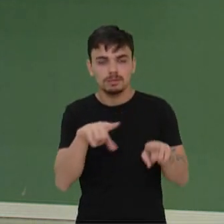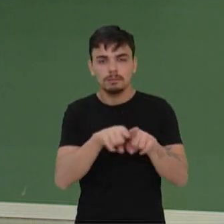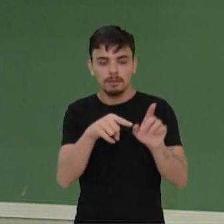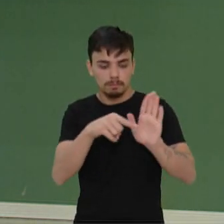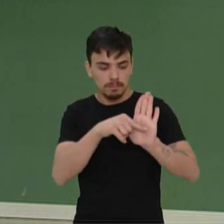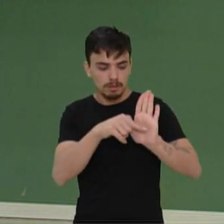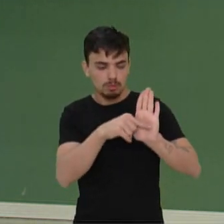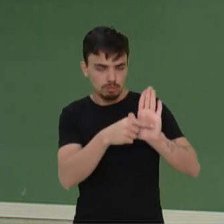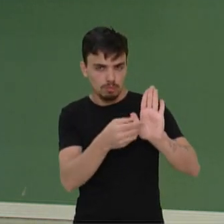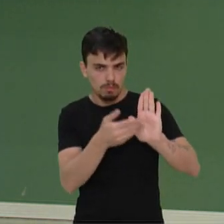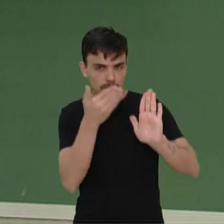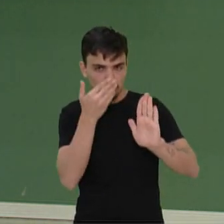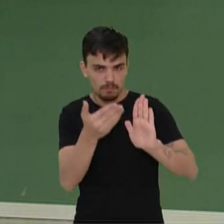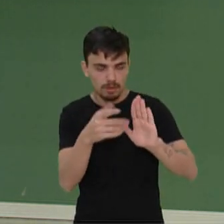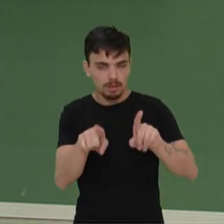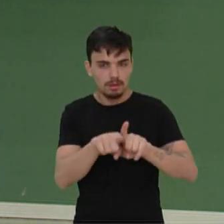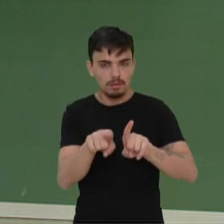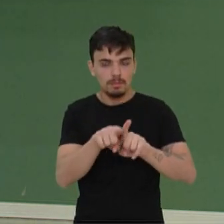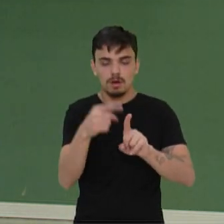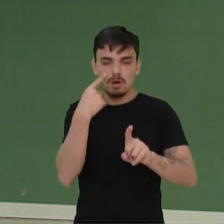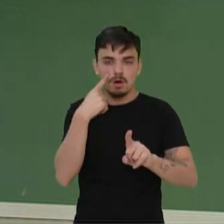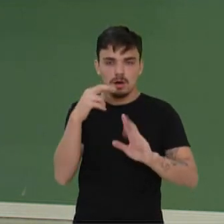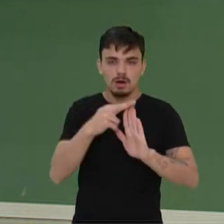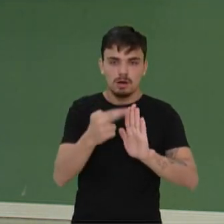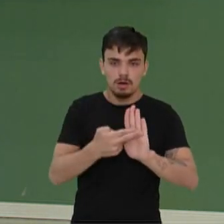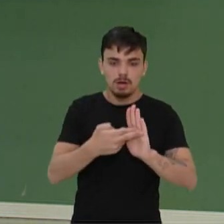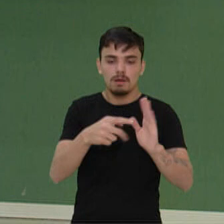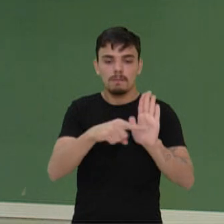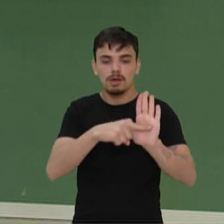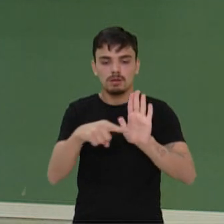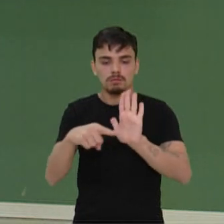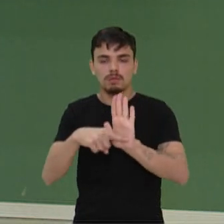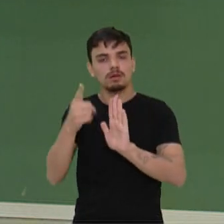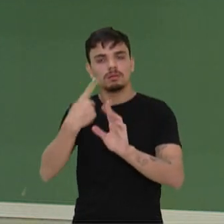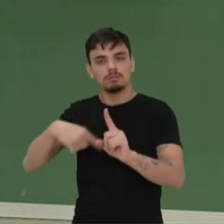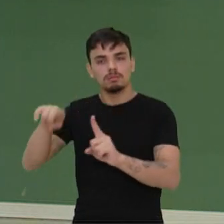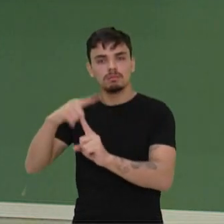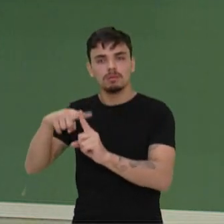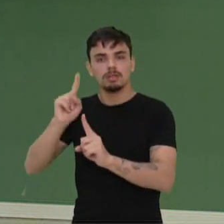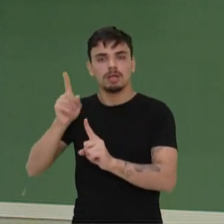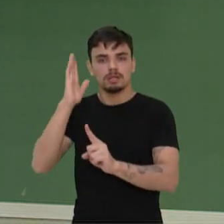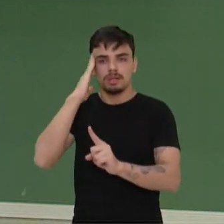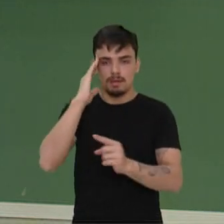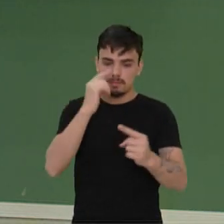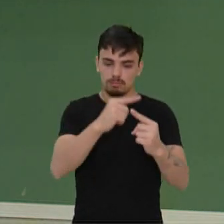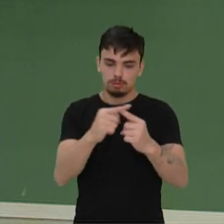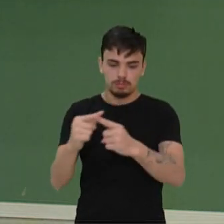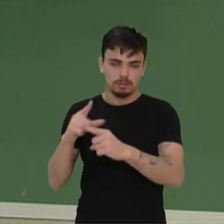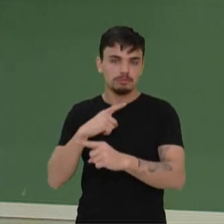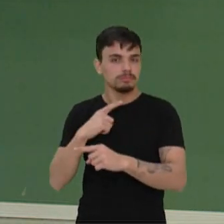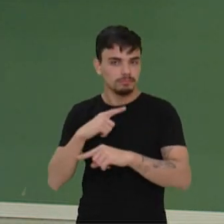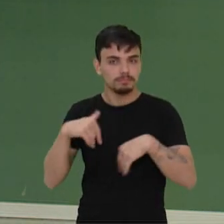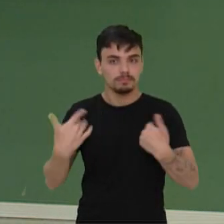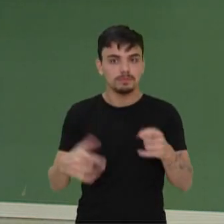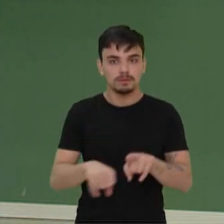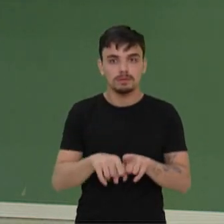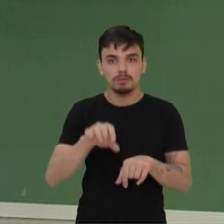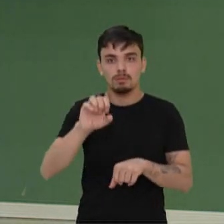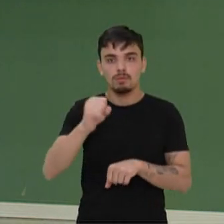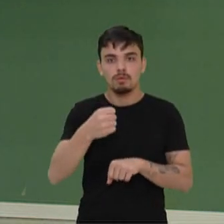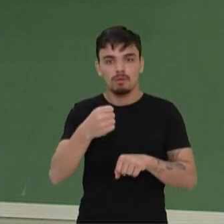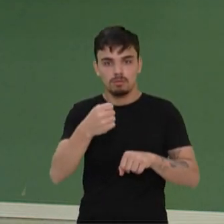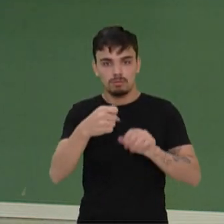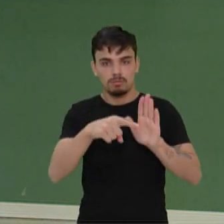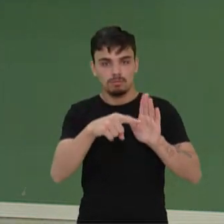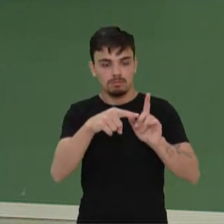né? Regrinha de sinais aqui, menos, menos, a gente sabe que é mais na multiplicação, né? Então vai ficar 8 positivo divididos